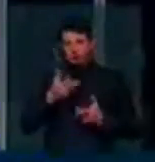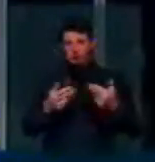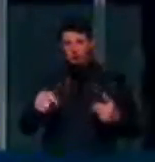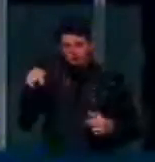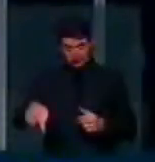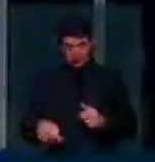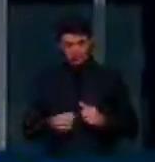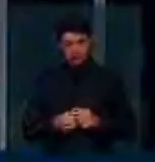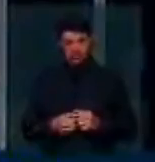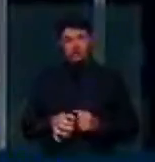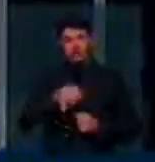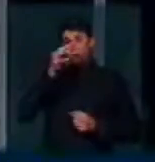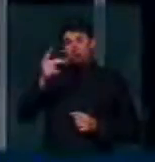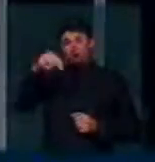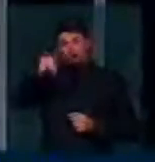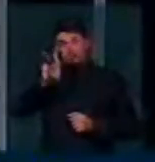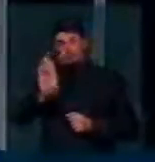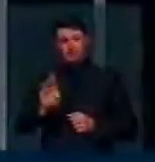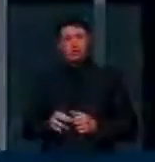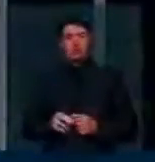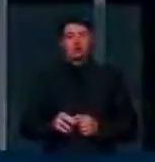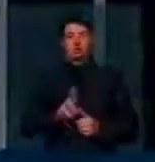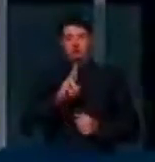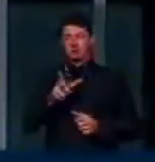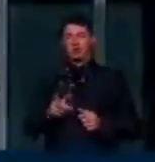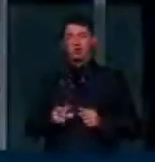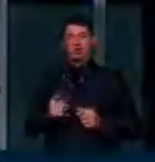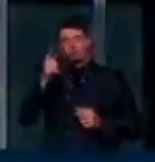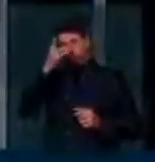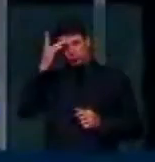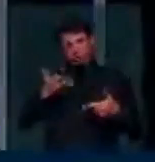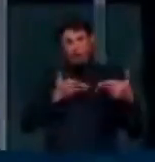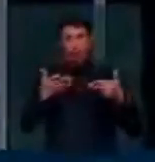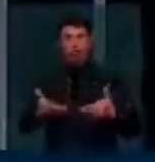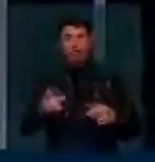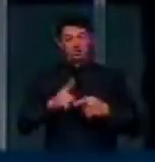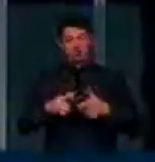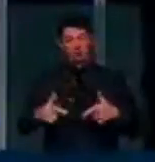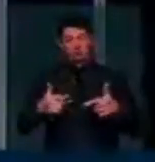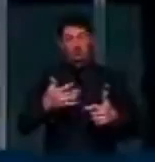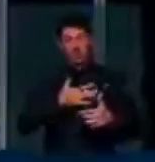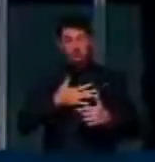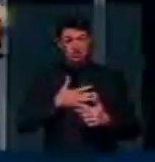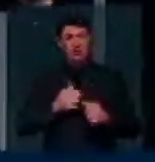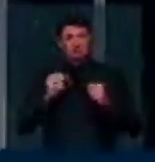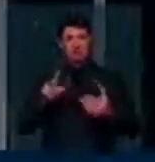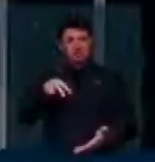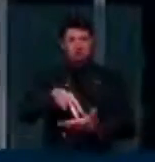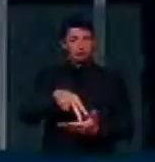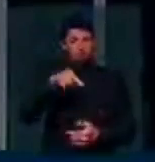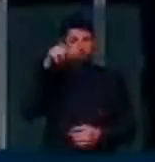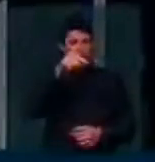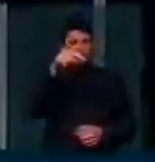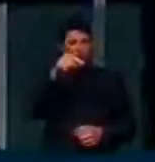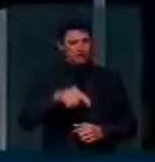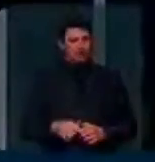PMDB não é um convidado, graças à minha iniciativa, que pôde subir a esse parlamento para usar da